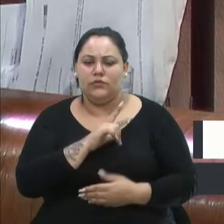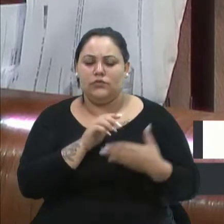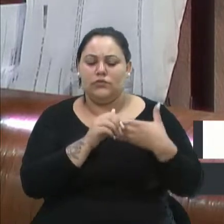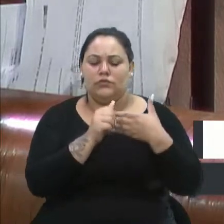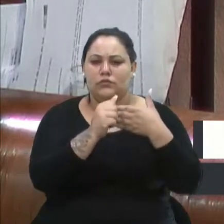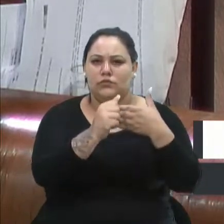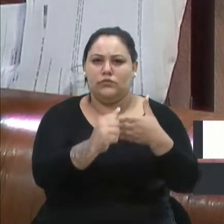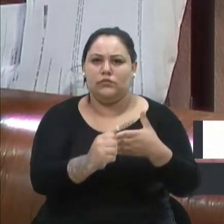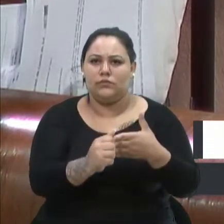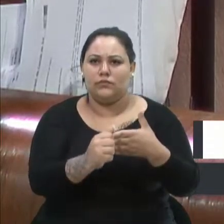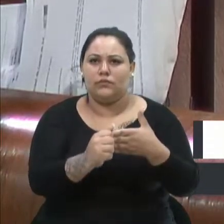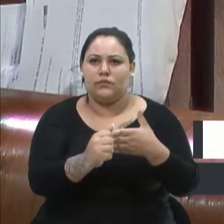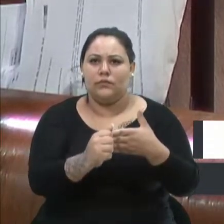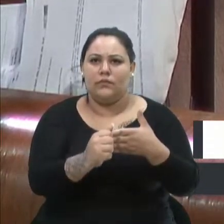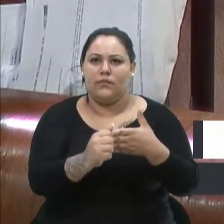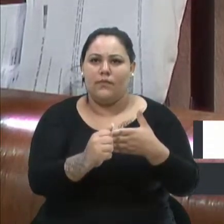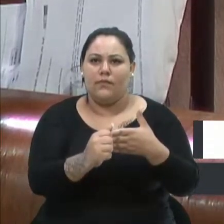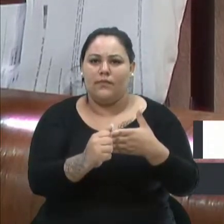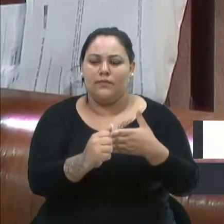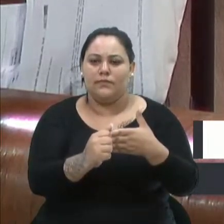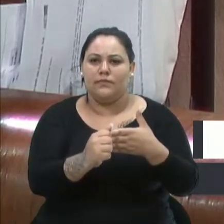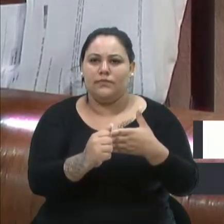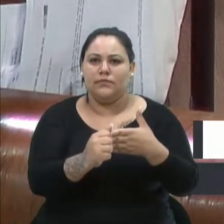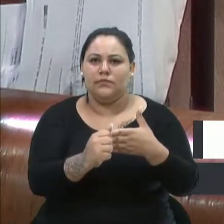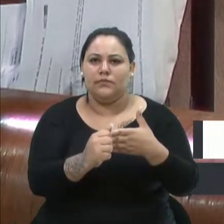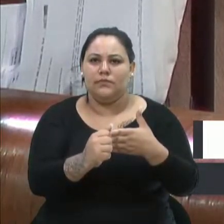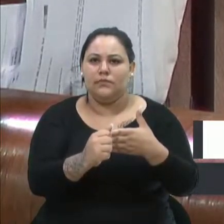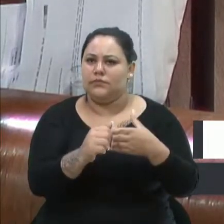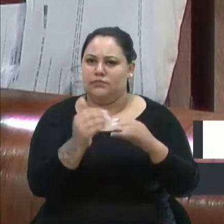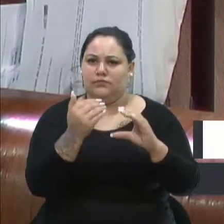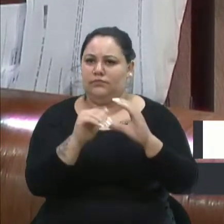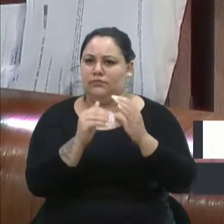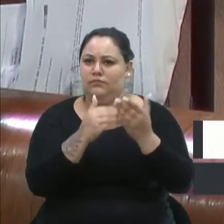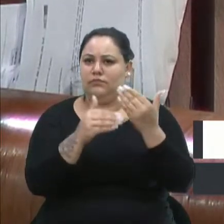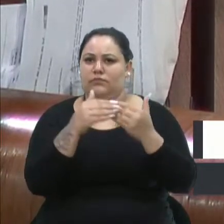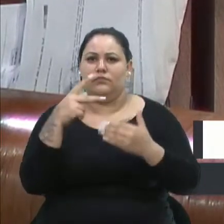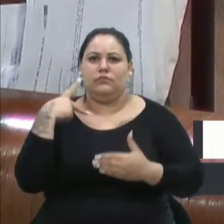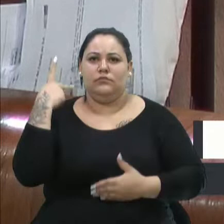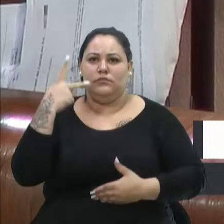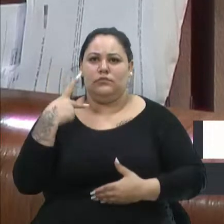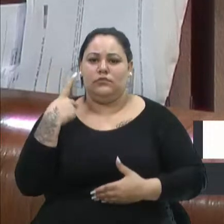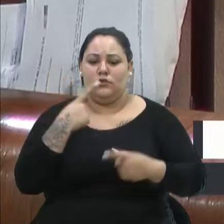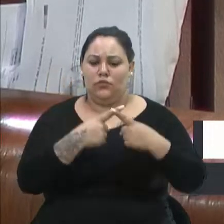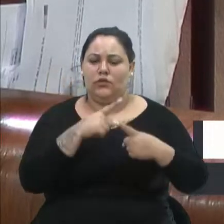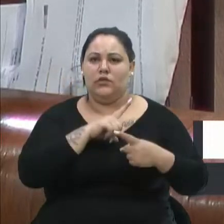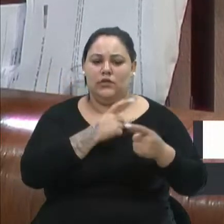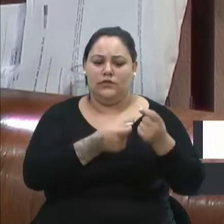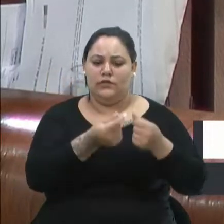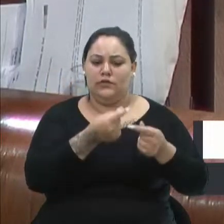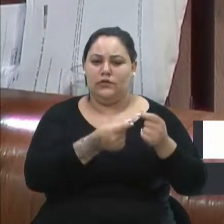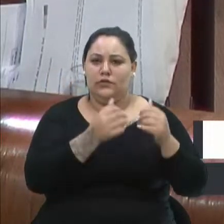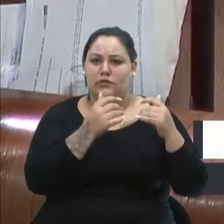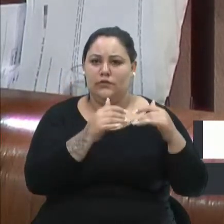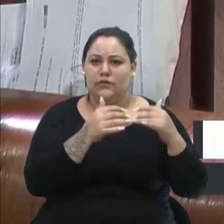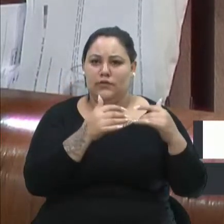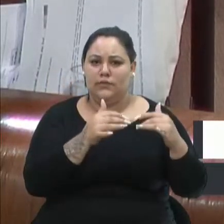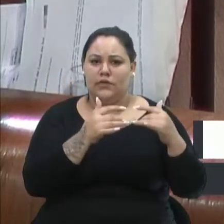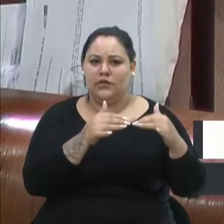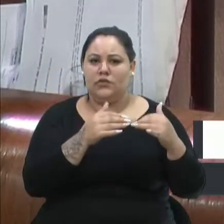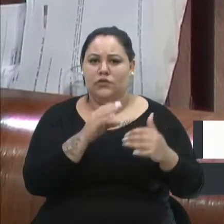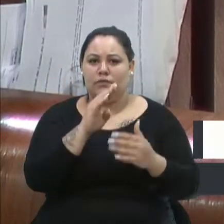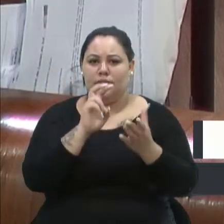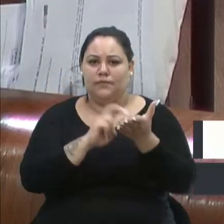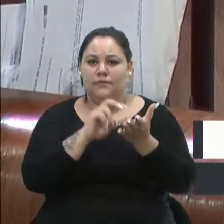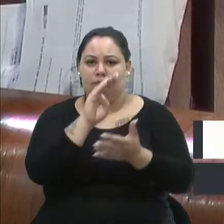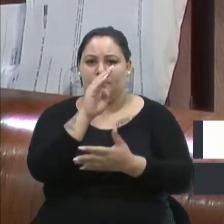orientação que não chegou a todos os vereadores, porque existia um financiamento de máquinas do Banrisul aprovado nesta casa